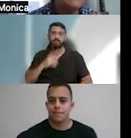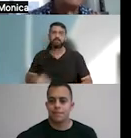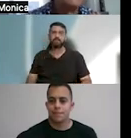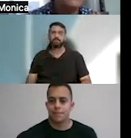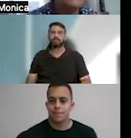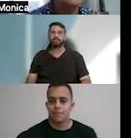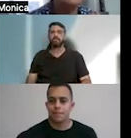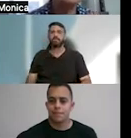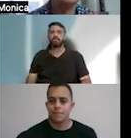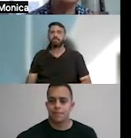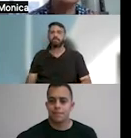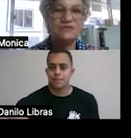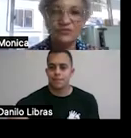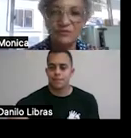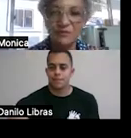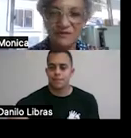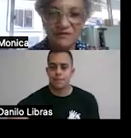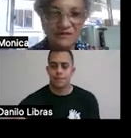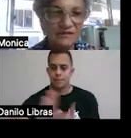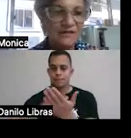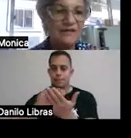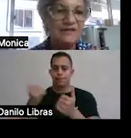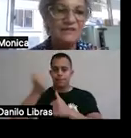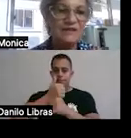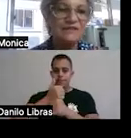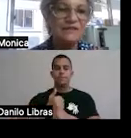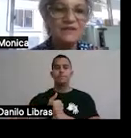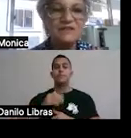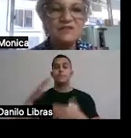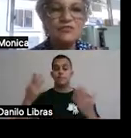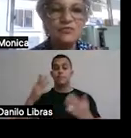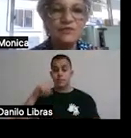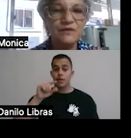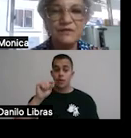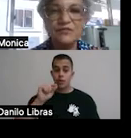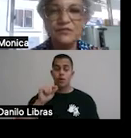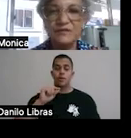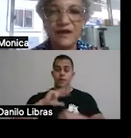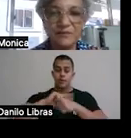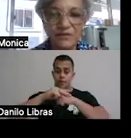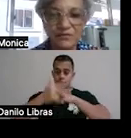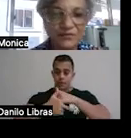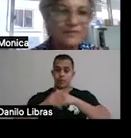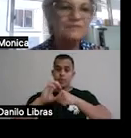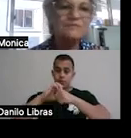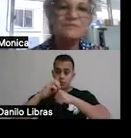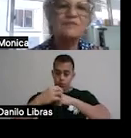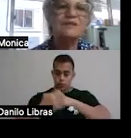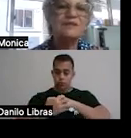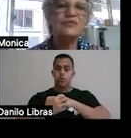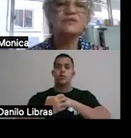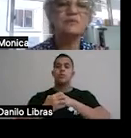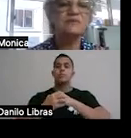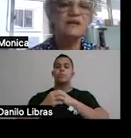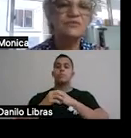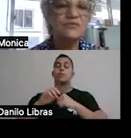que conseguisse detectar em soro de pacientes dengue, zika e chikungunya, que fosse rápido. Uhum.